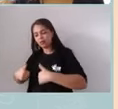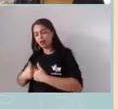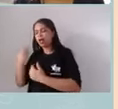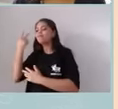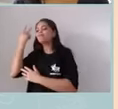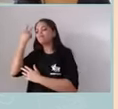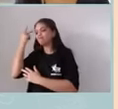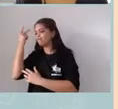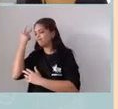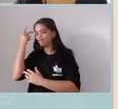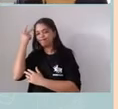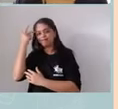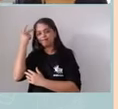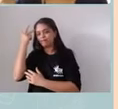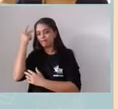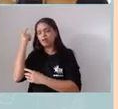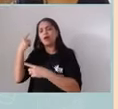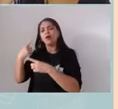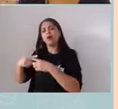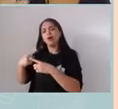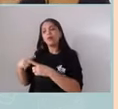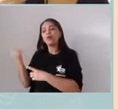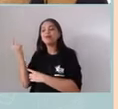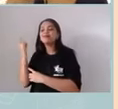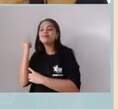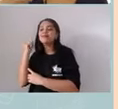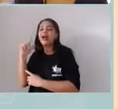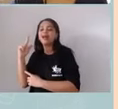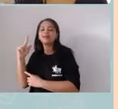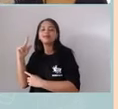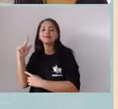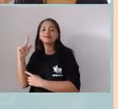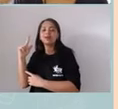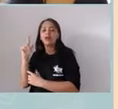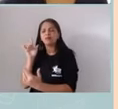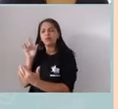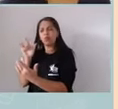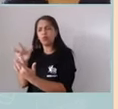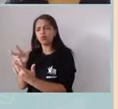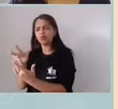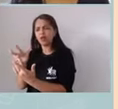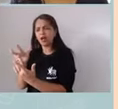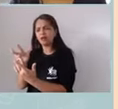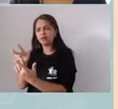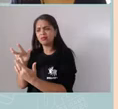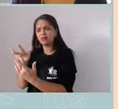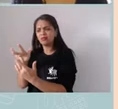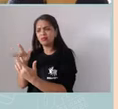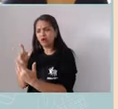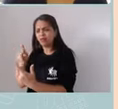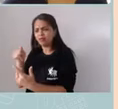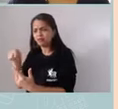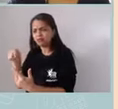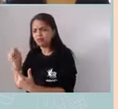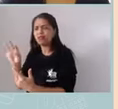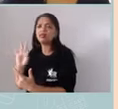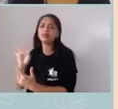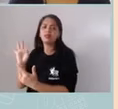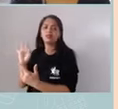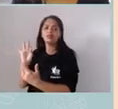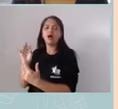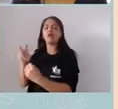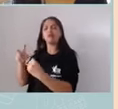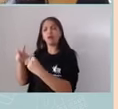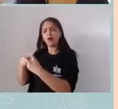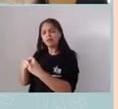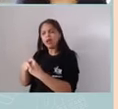artificial. Por quê? A gente vai receber, a gente não vai entrar em contato com o antígeno propriamente dito, né? Com o vírus ou com a